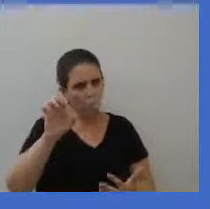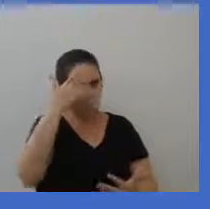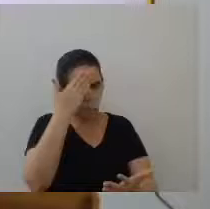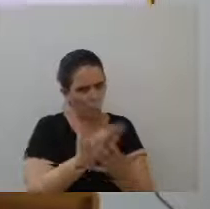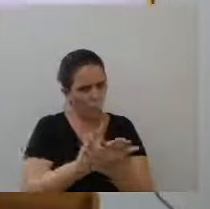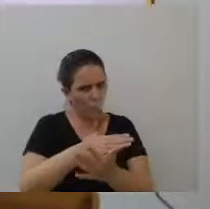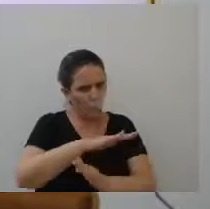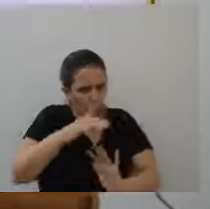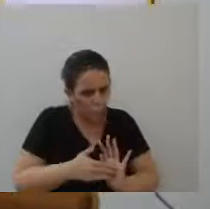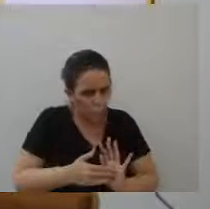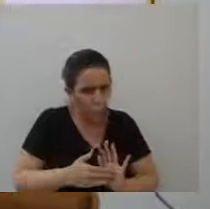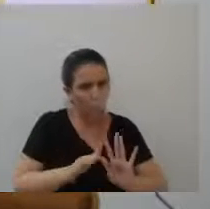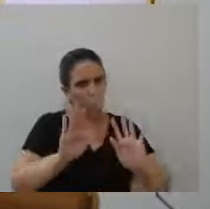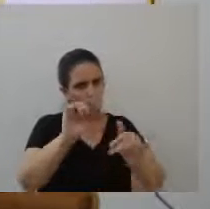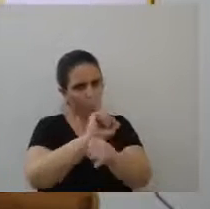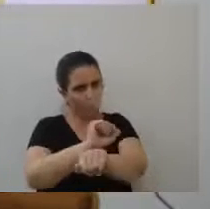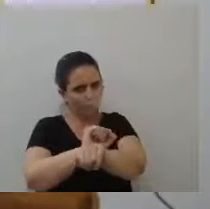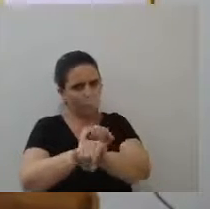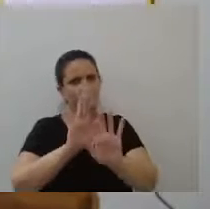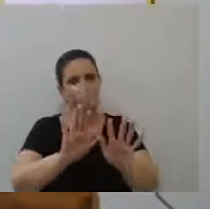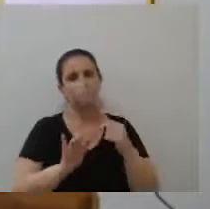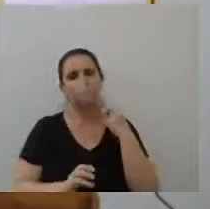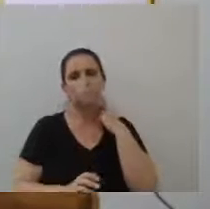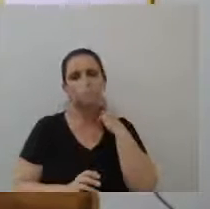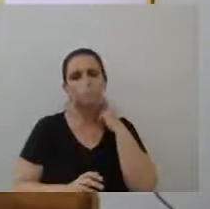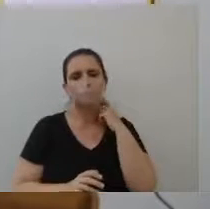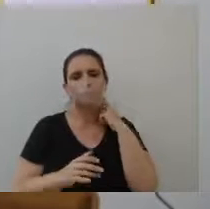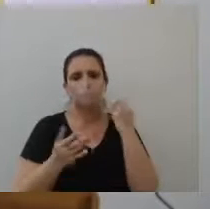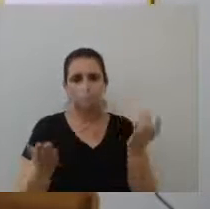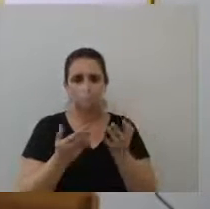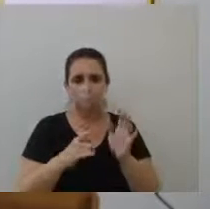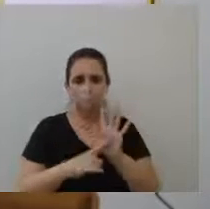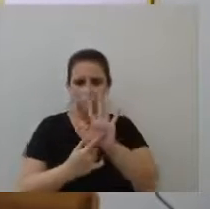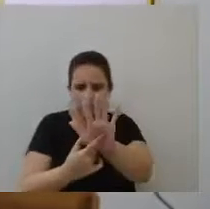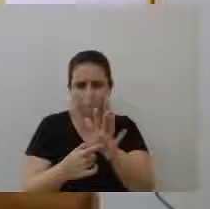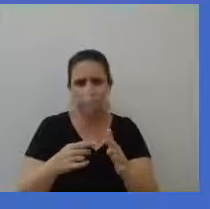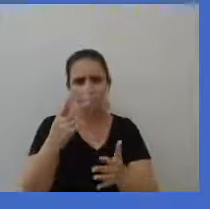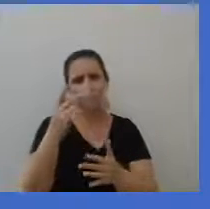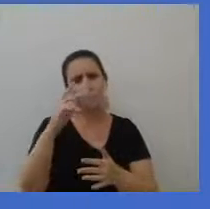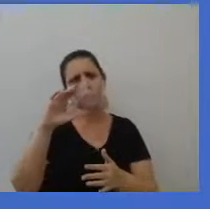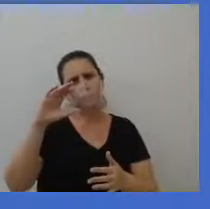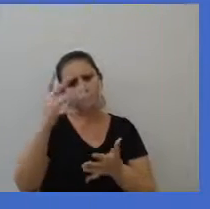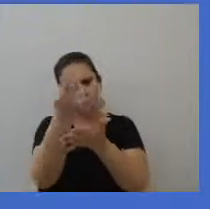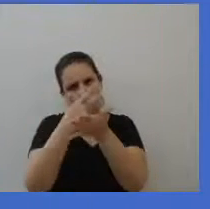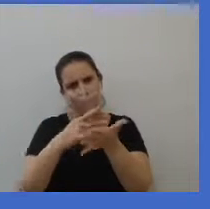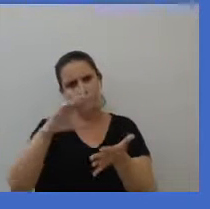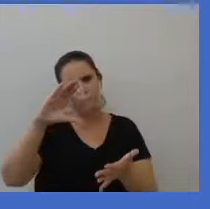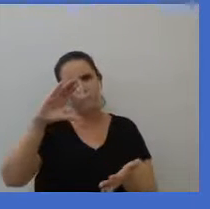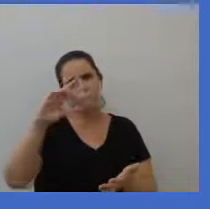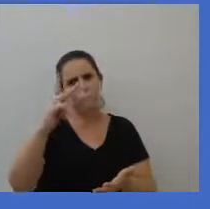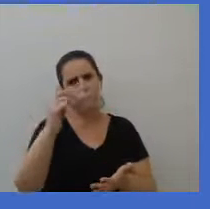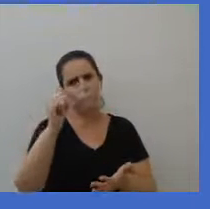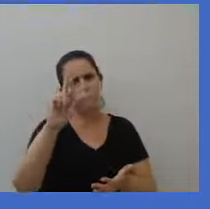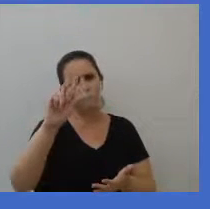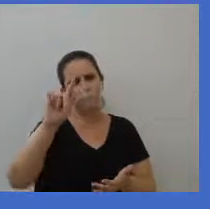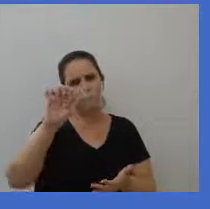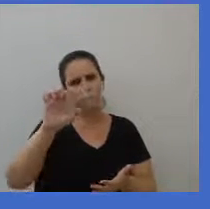WhatsApp, ver na internet é muito pouco para a gente cravar e dar credibilidade e